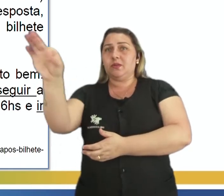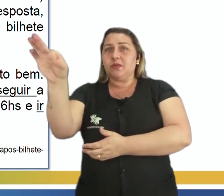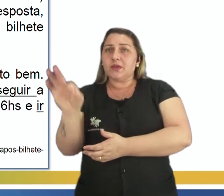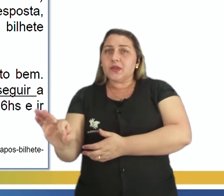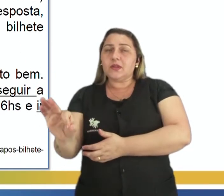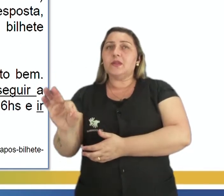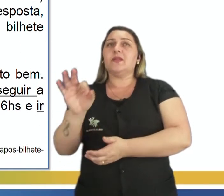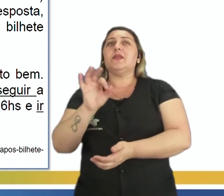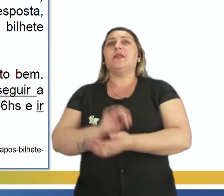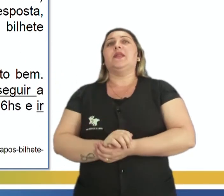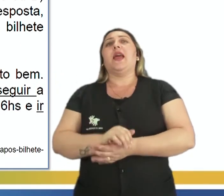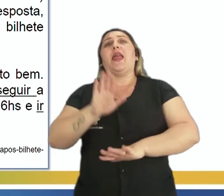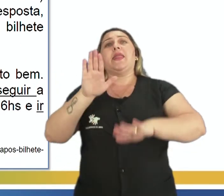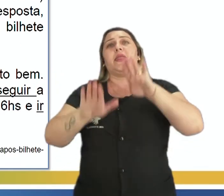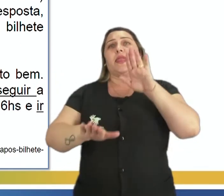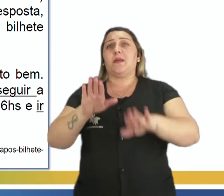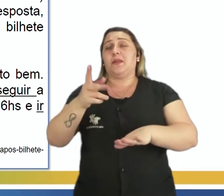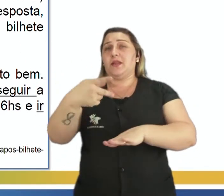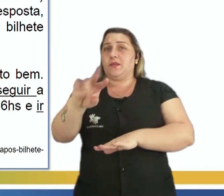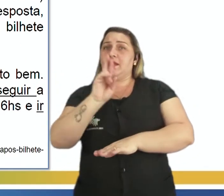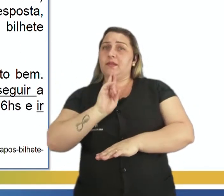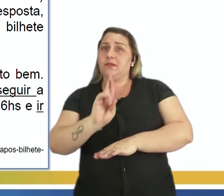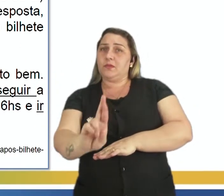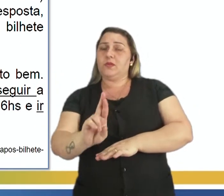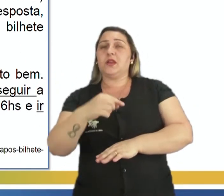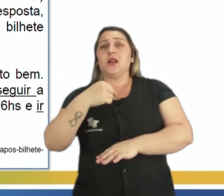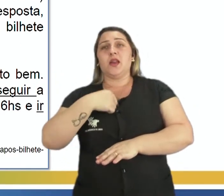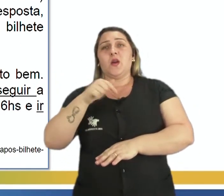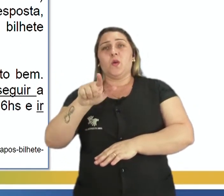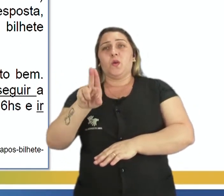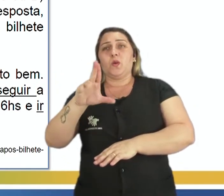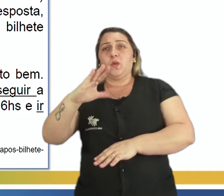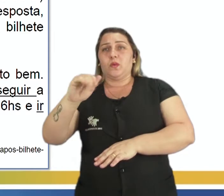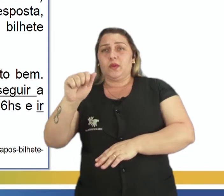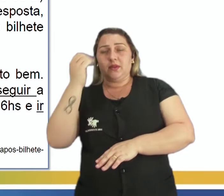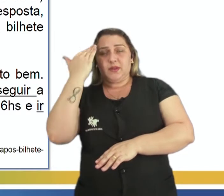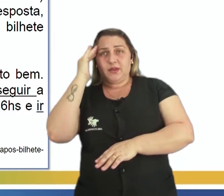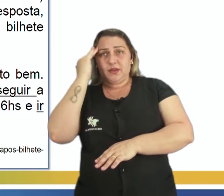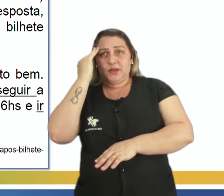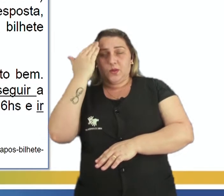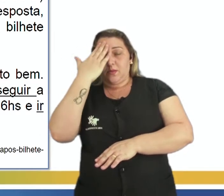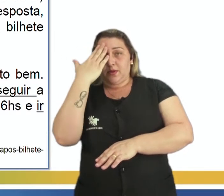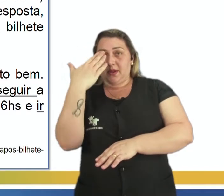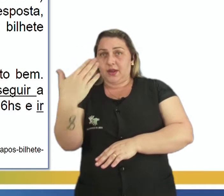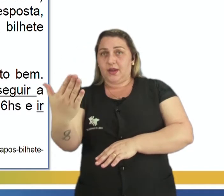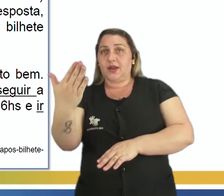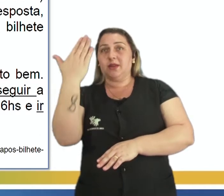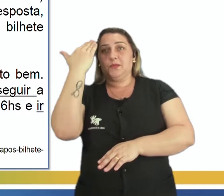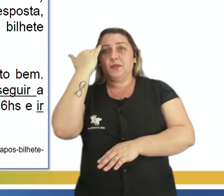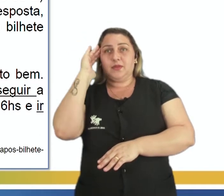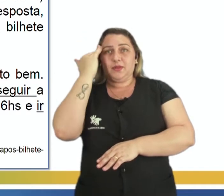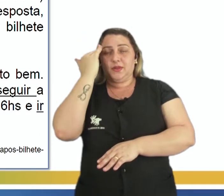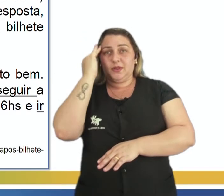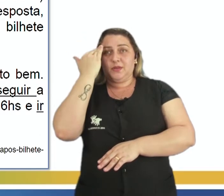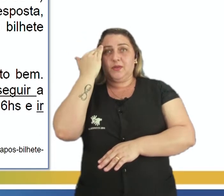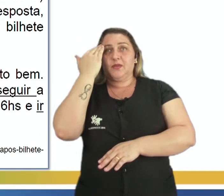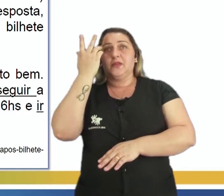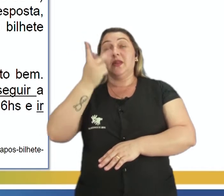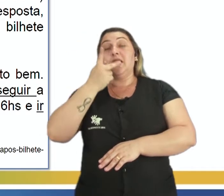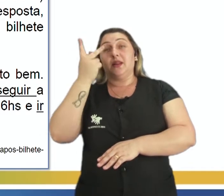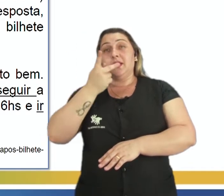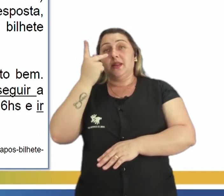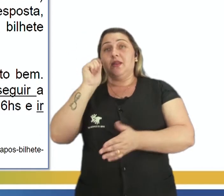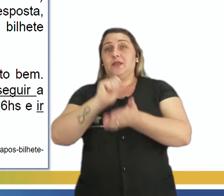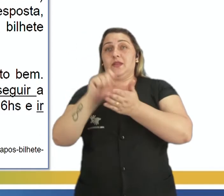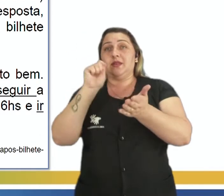de chance. Dependendo da sua resposta, eu, Lucas, entendo. Obrigado pela compreensão, dizia o